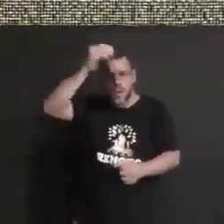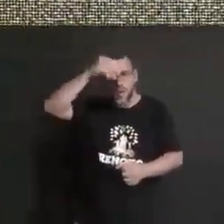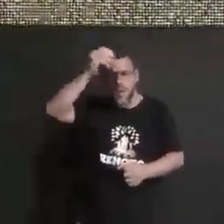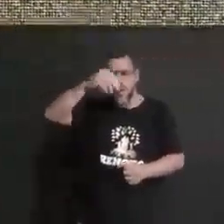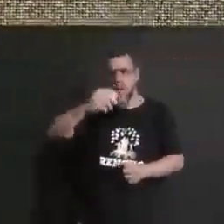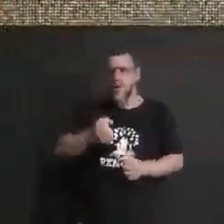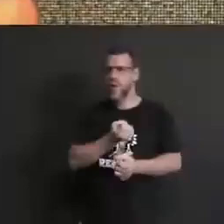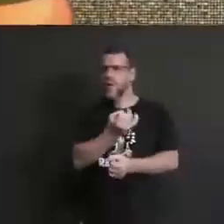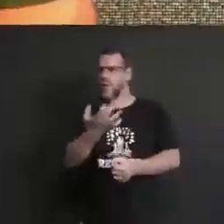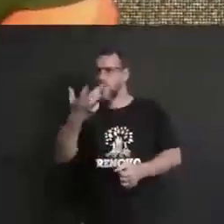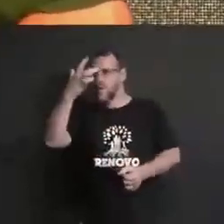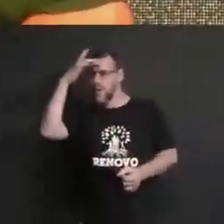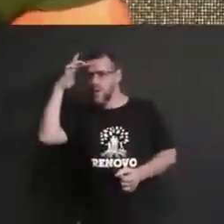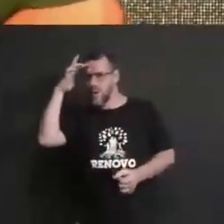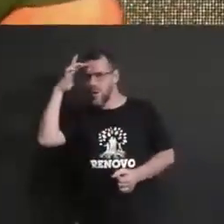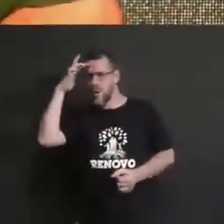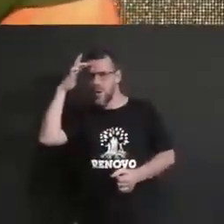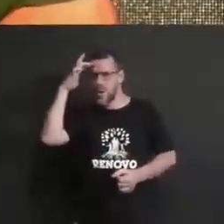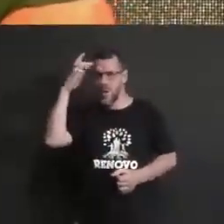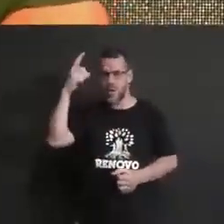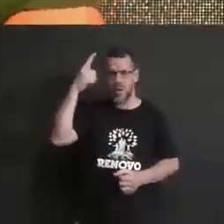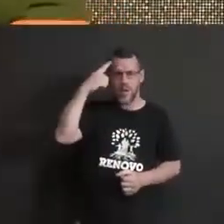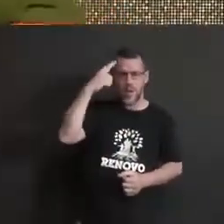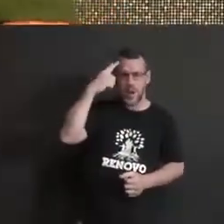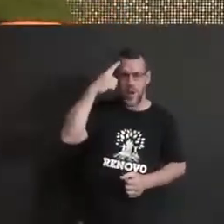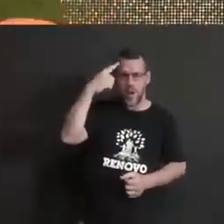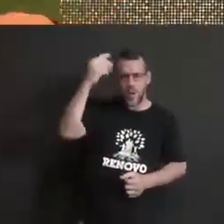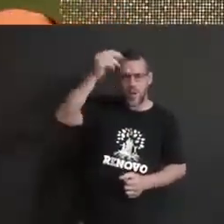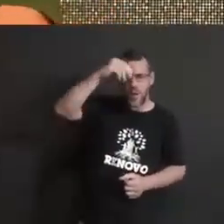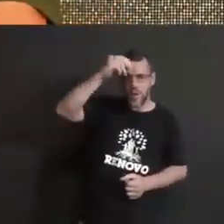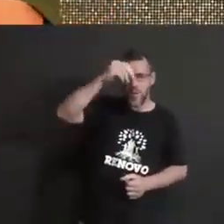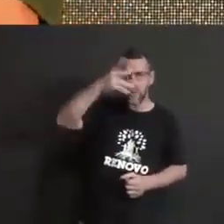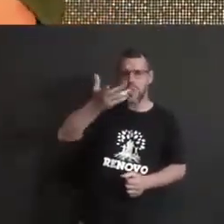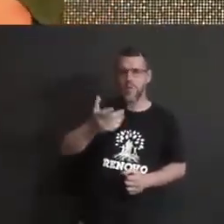Quantas pessoas na igreja se faz de fraco?